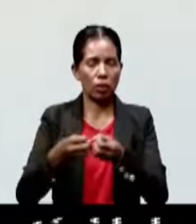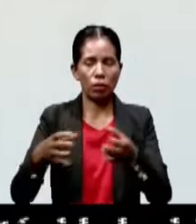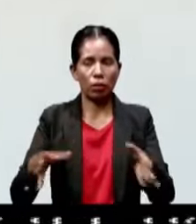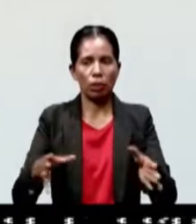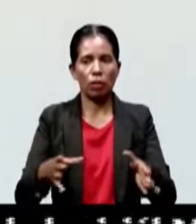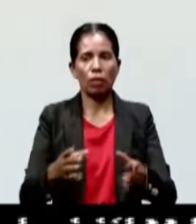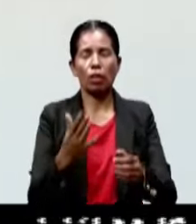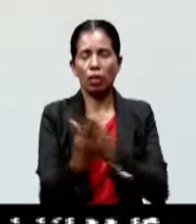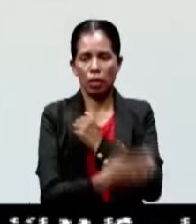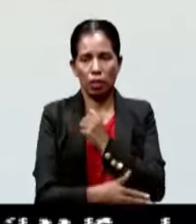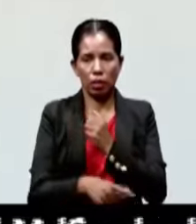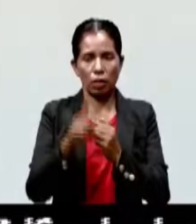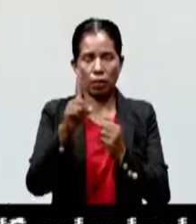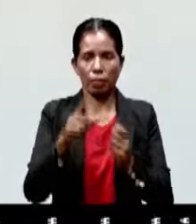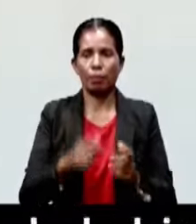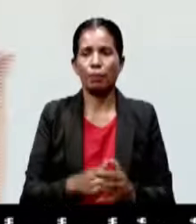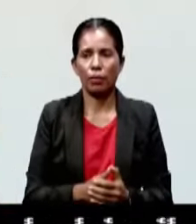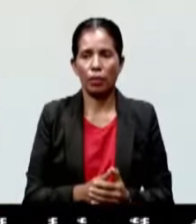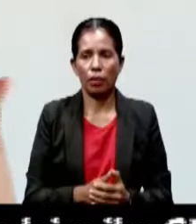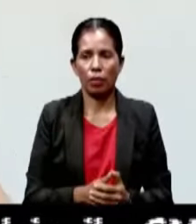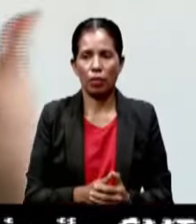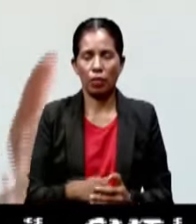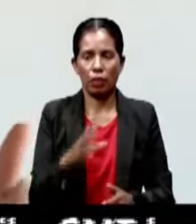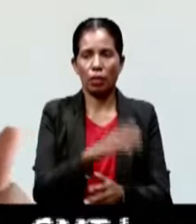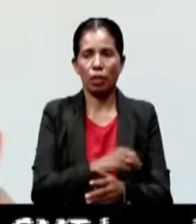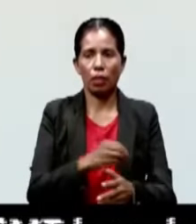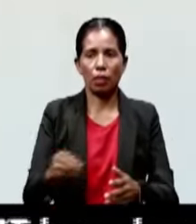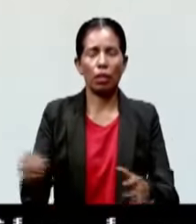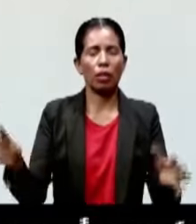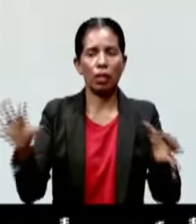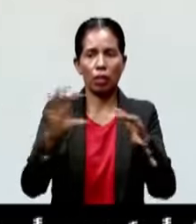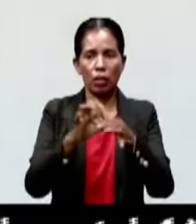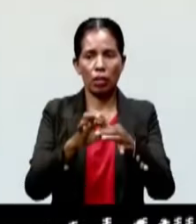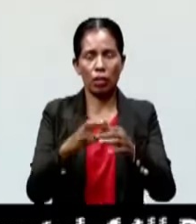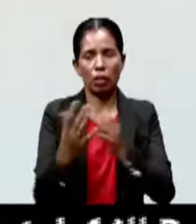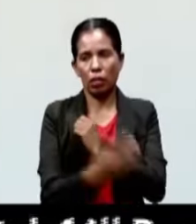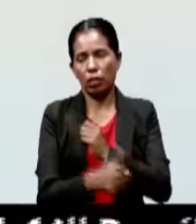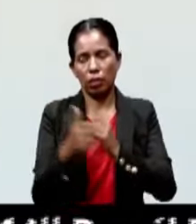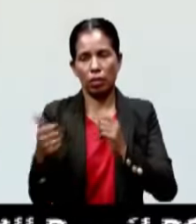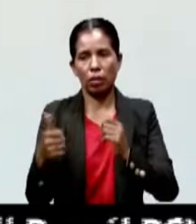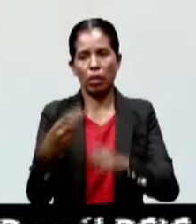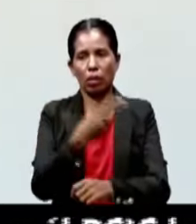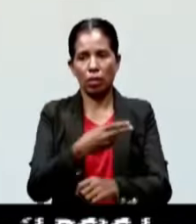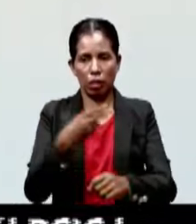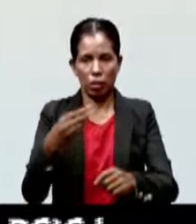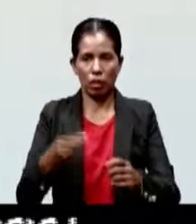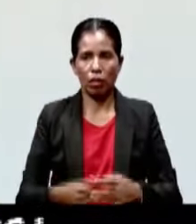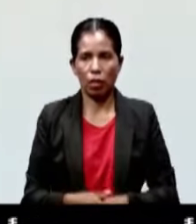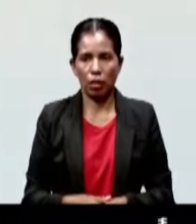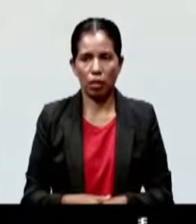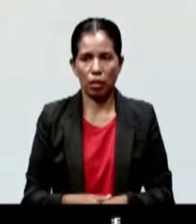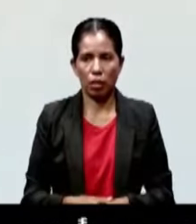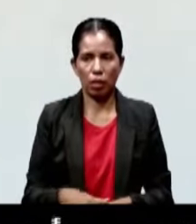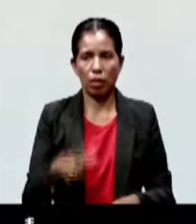a nação de bem fica, essa caitela nação ser selo, por exemplo, Indonésia fala